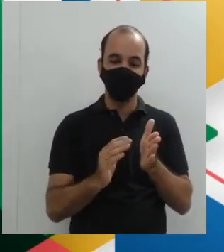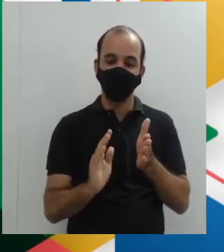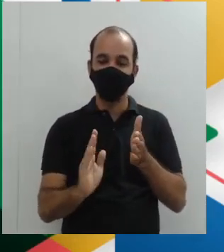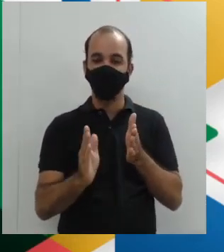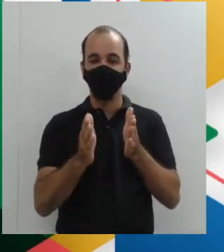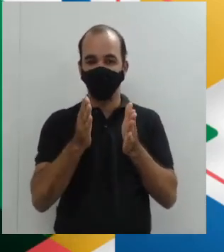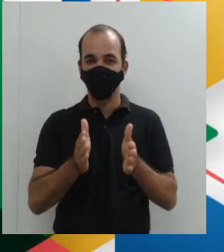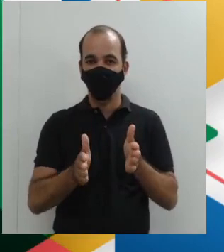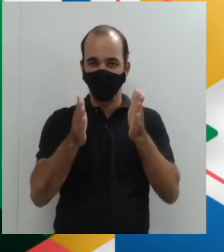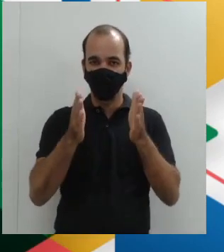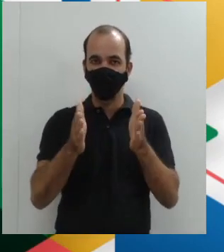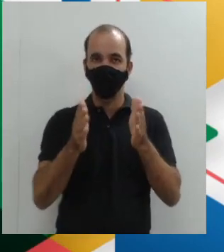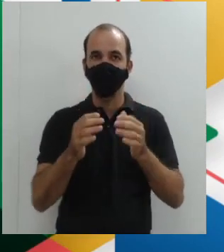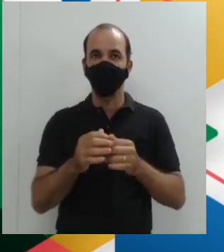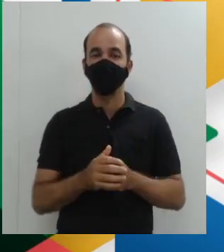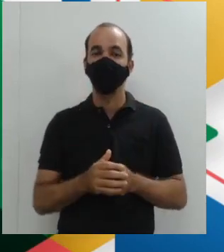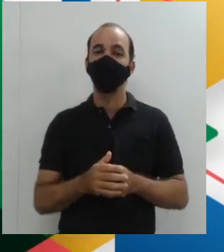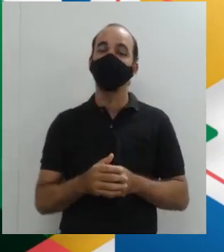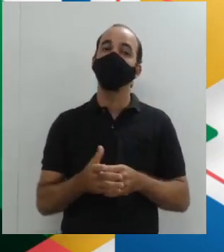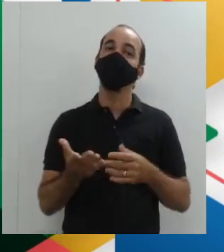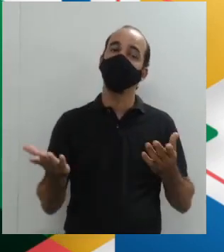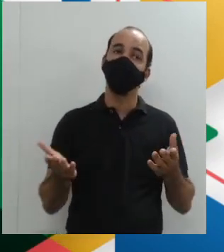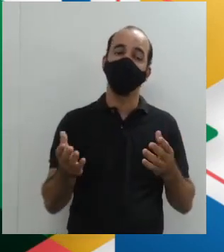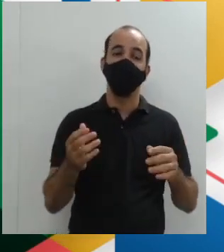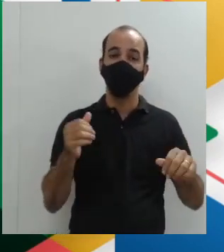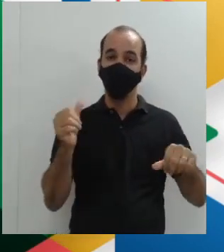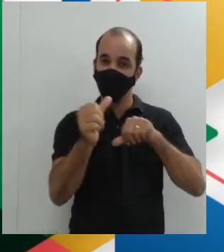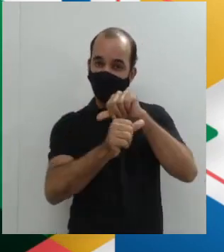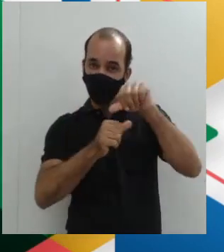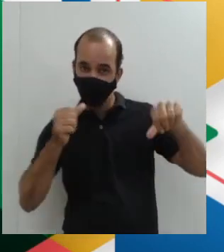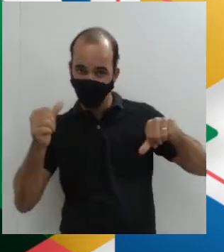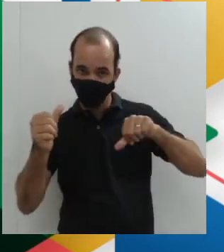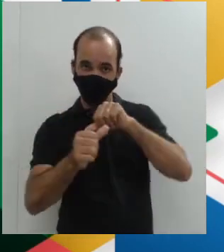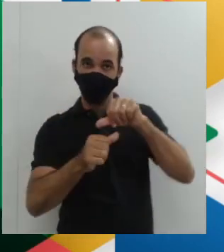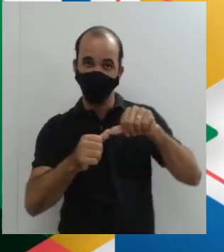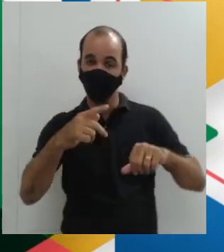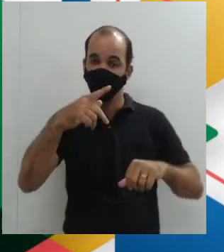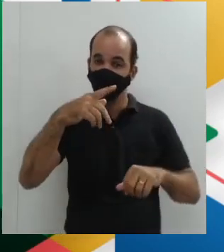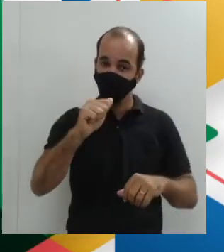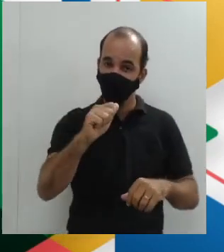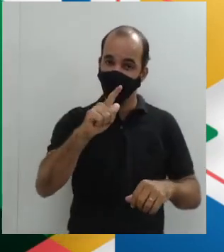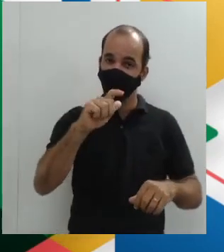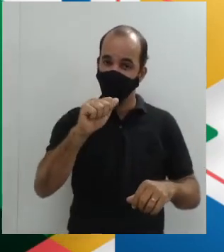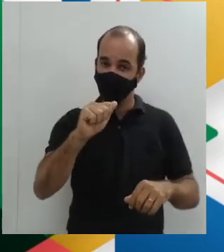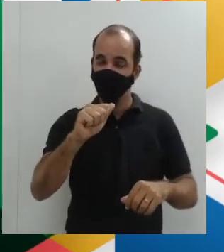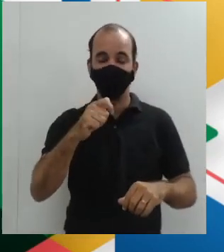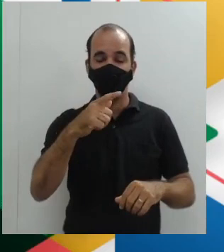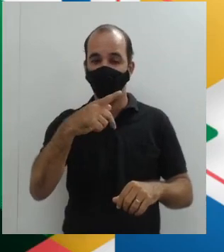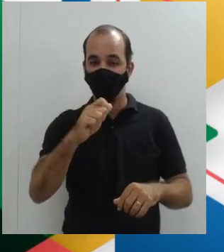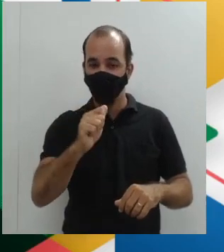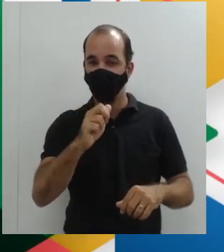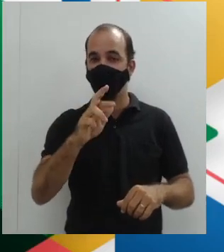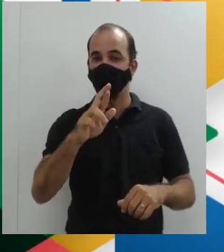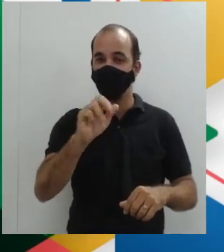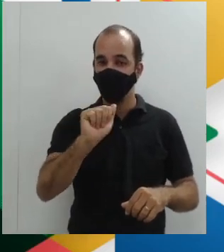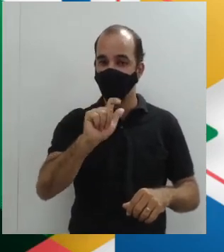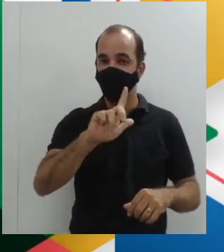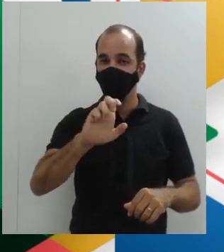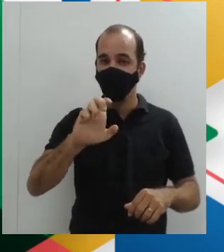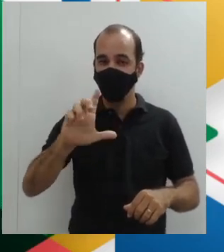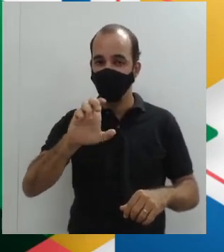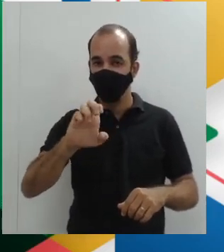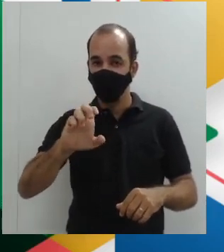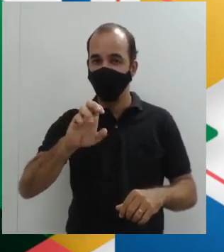se eu pensar agora num paralelepípedo maior, olha, Robertão, que figura show de bola. Eu posso distribuir